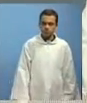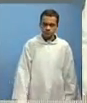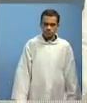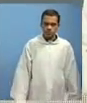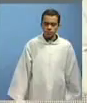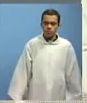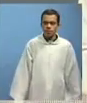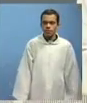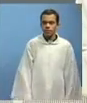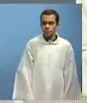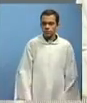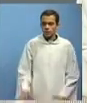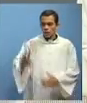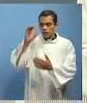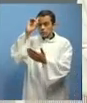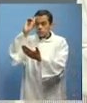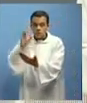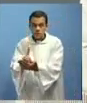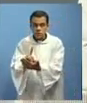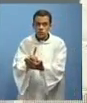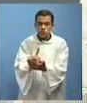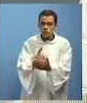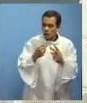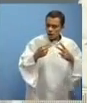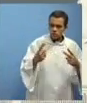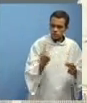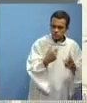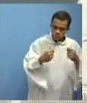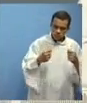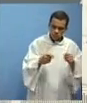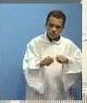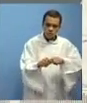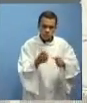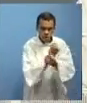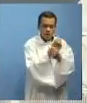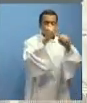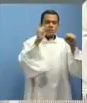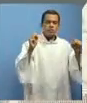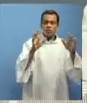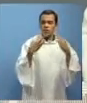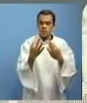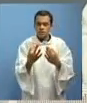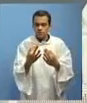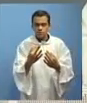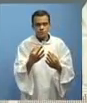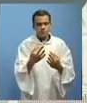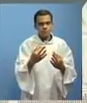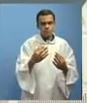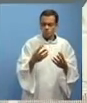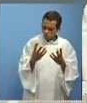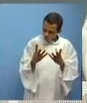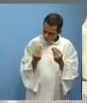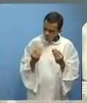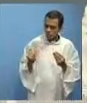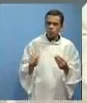salvar uma família não tem preço é na hora duas vezes fala levantou se